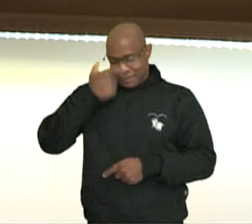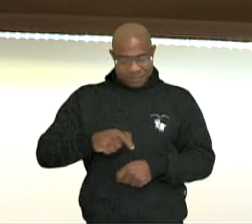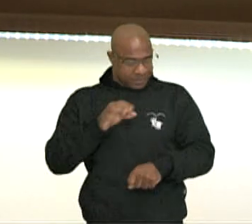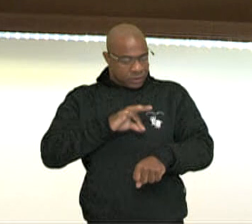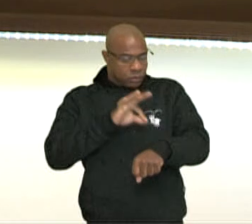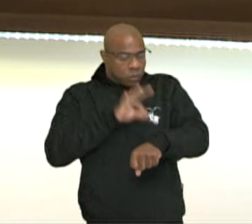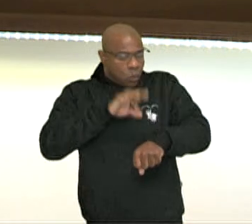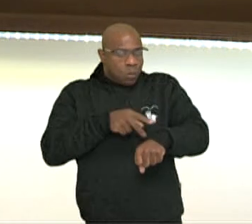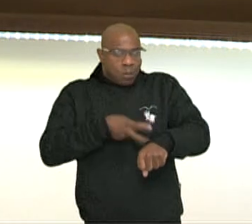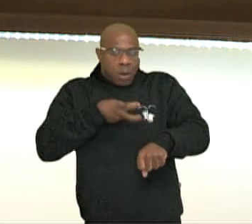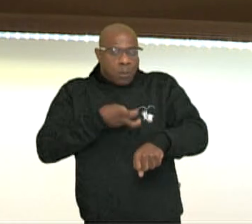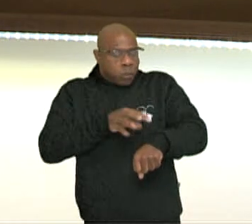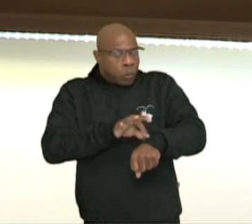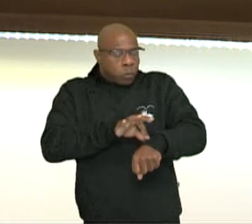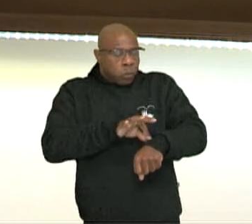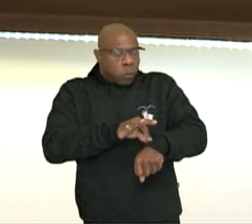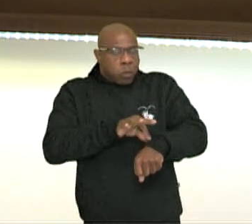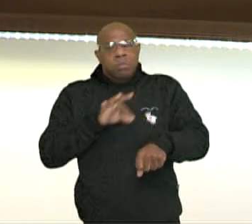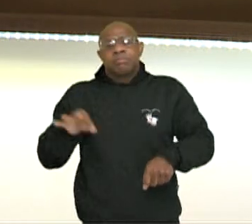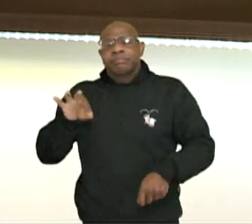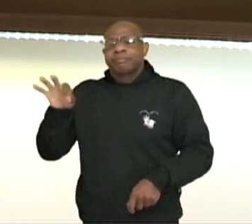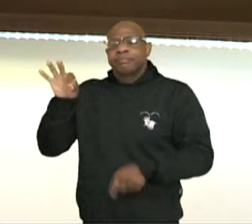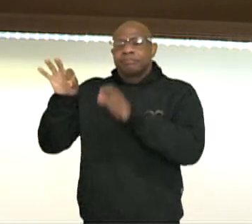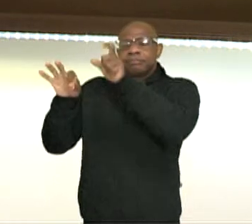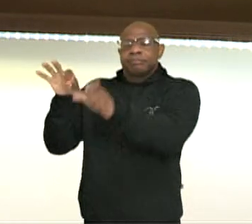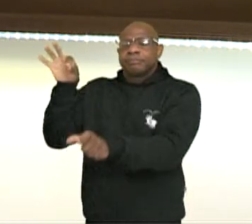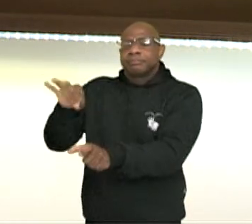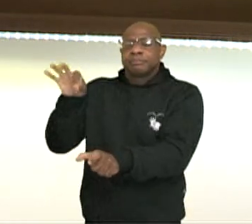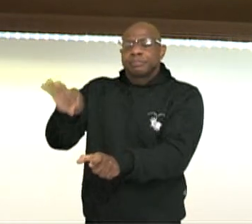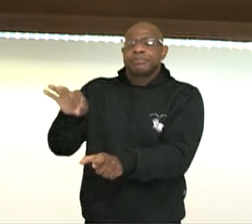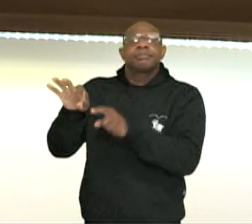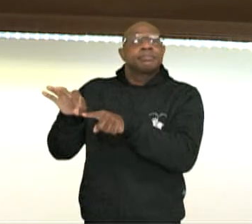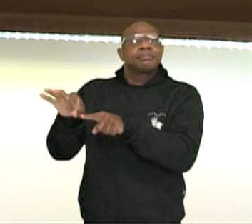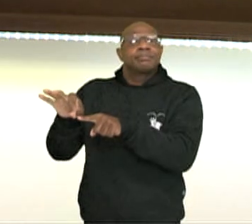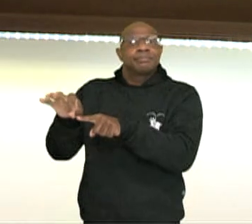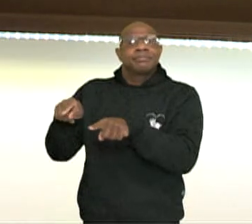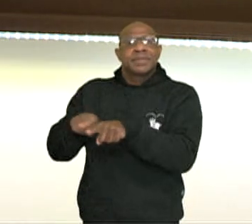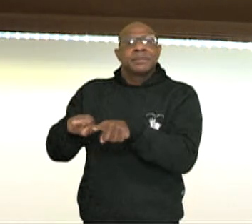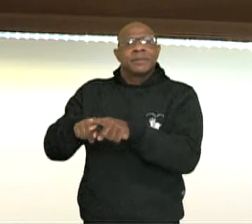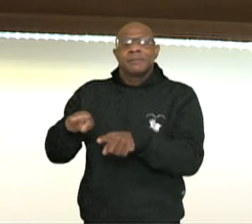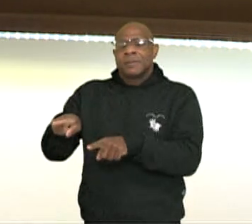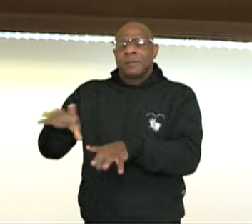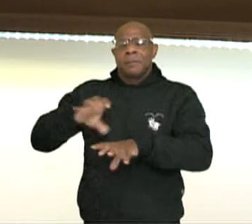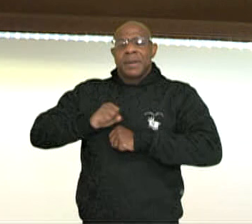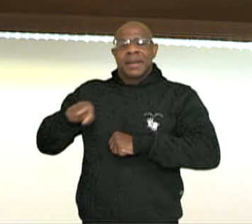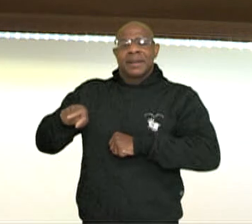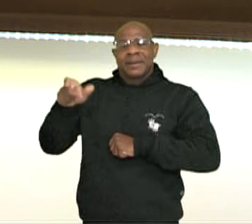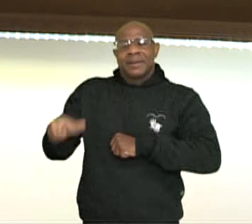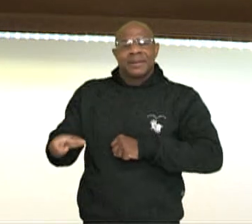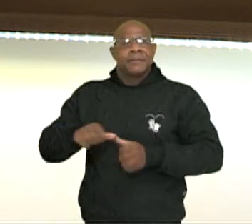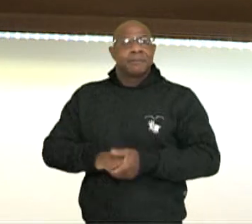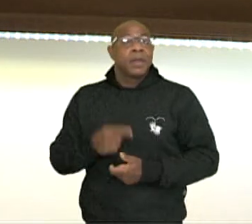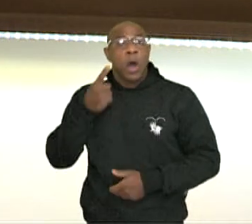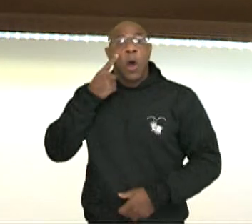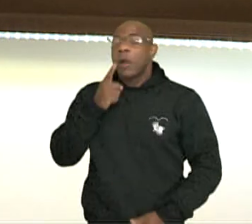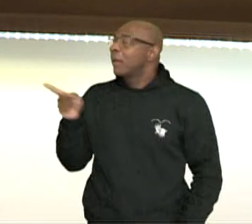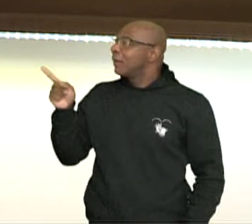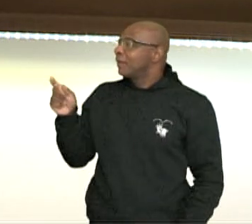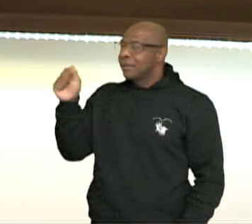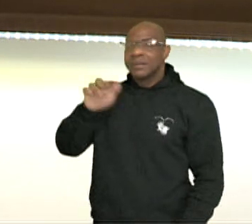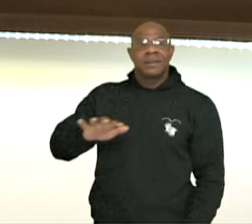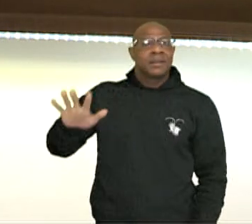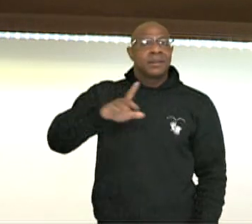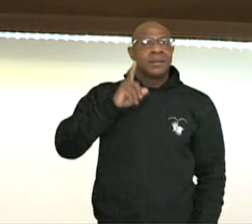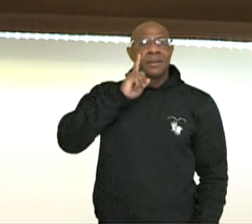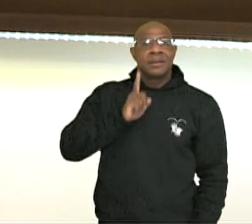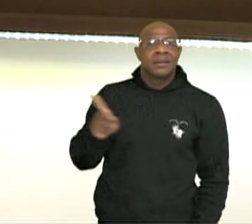ali do Culex, desse mosquito ali, que é o vetor dessa doença, ok? Então, aqui a gente tem uma imagem